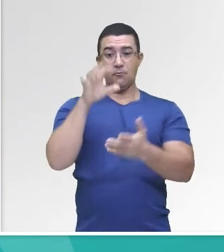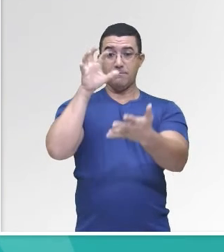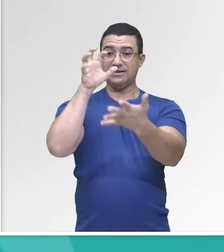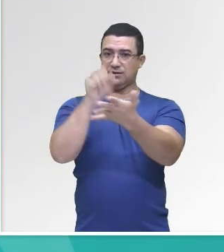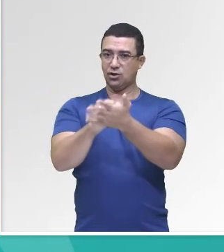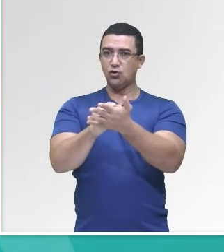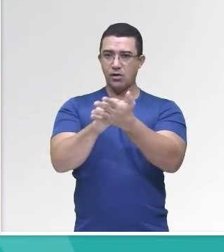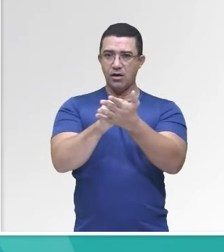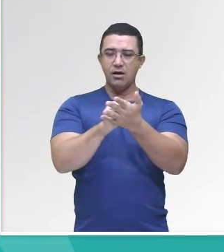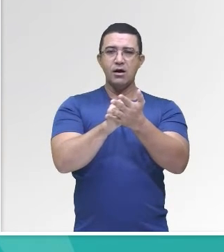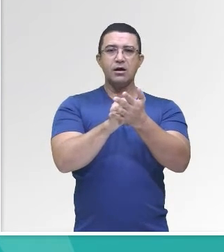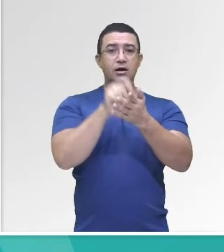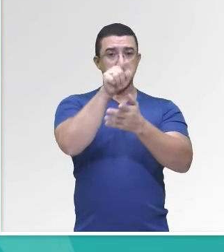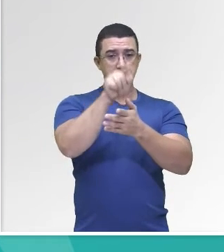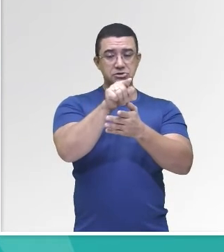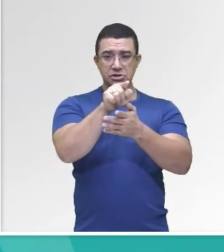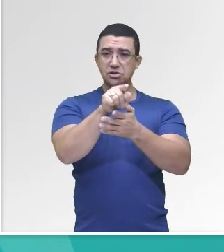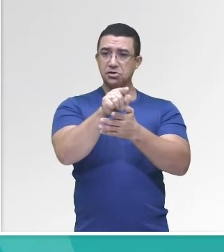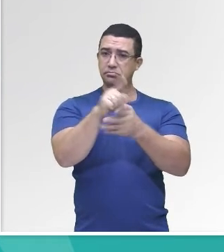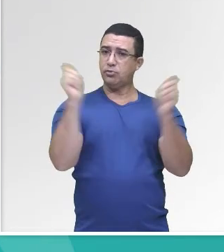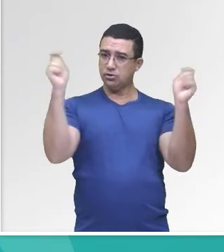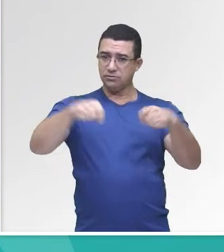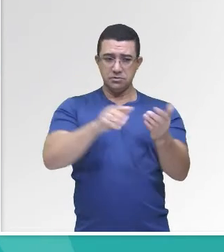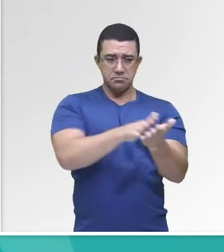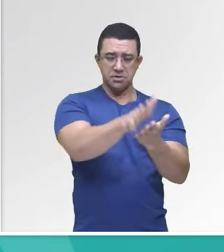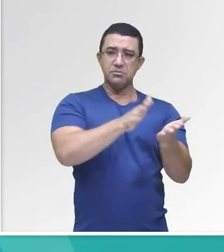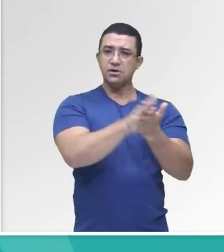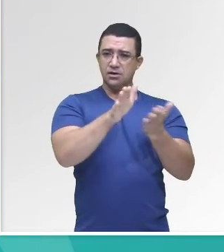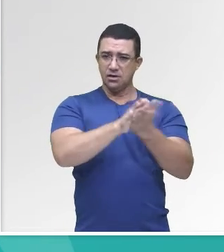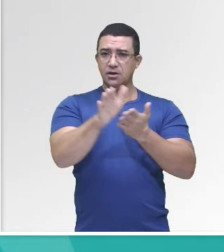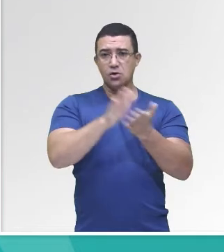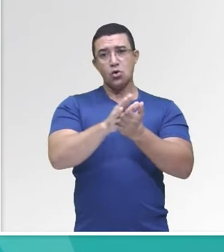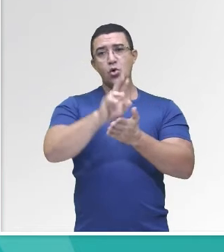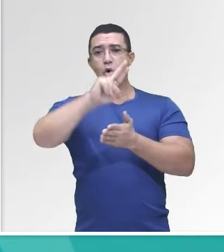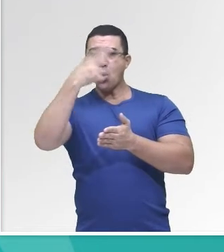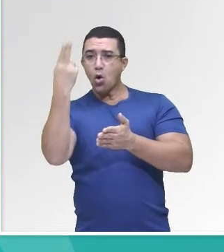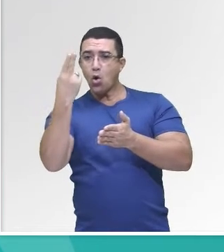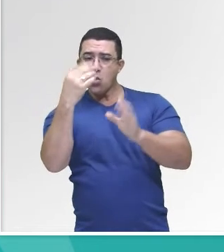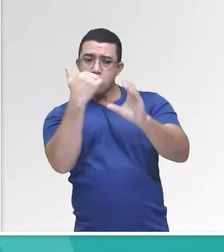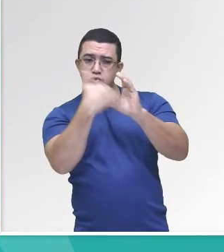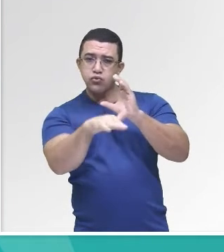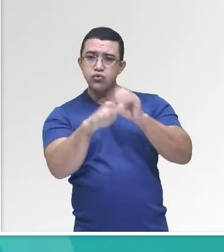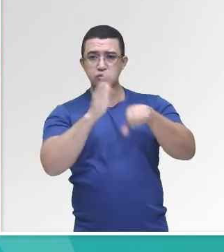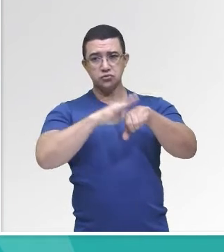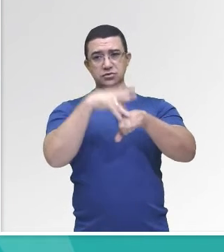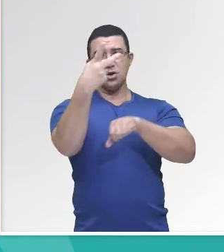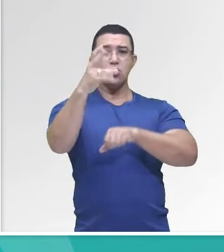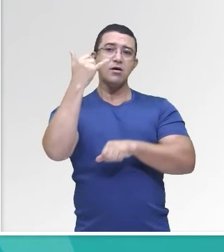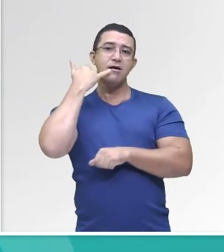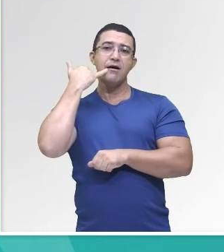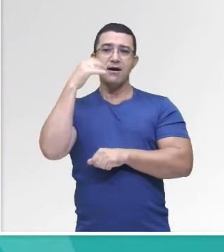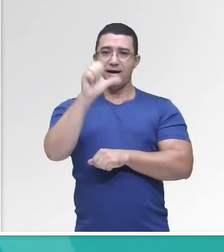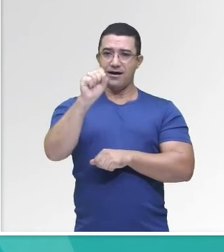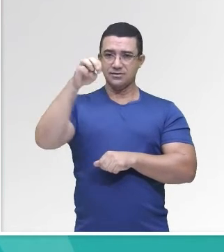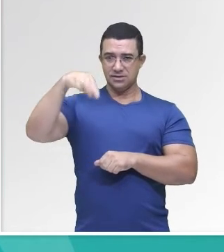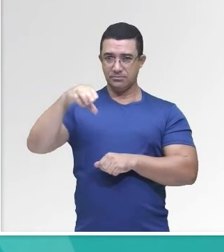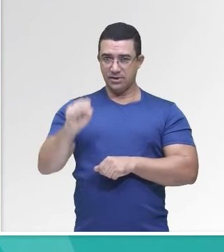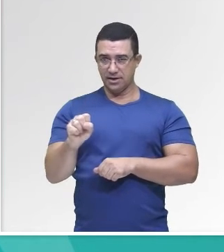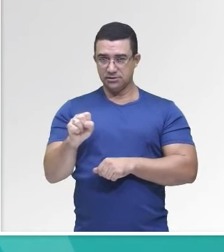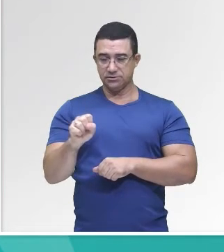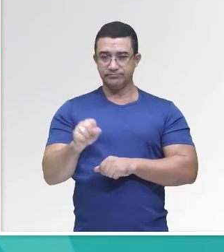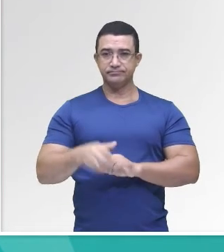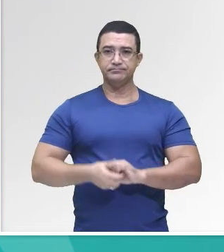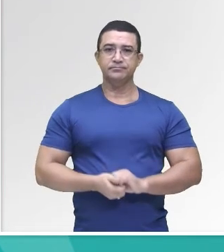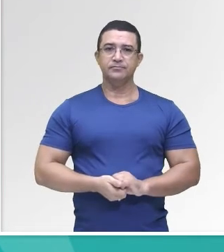ou receber o que quieras por SMS. Ele dá facilidade para você adquirir esse tipo de serviço.